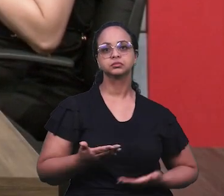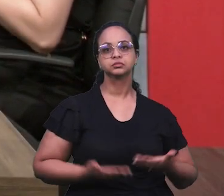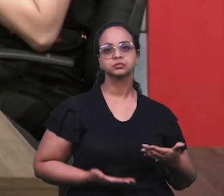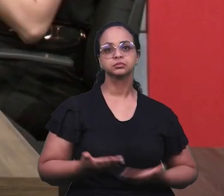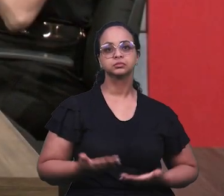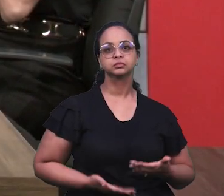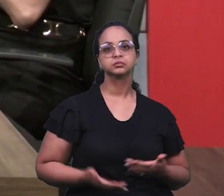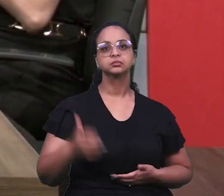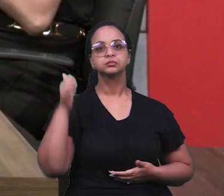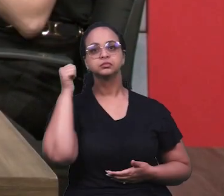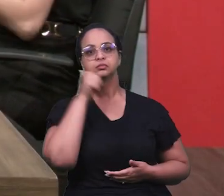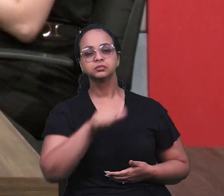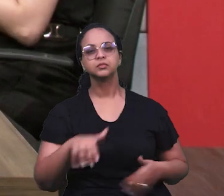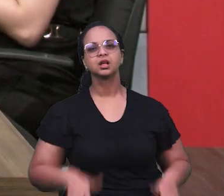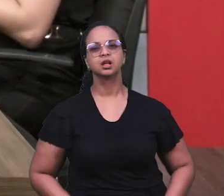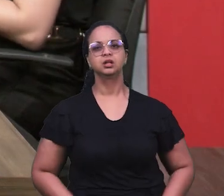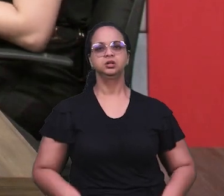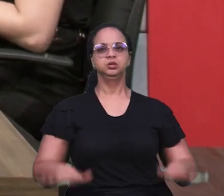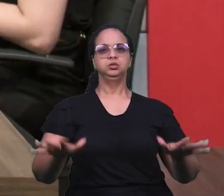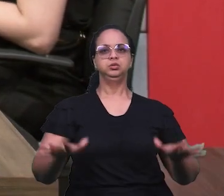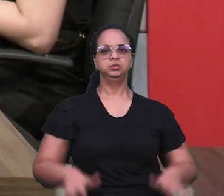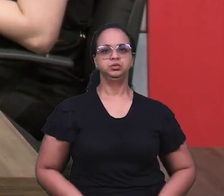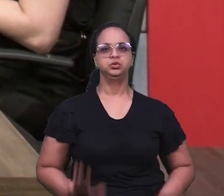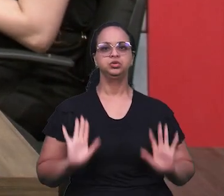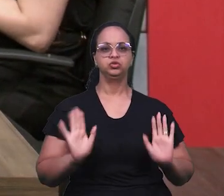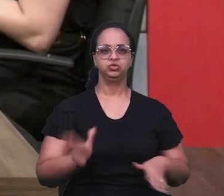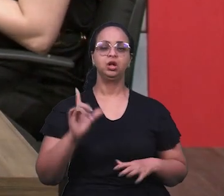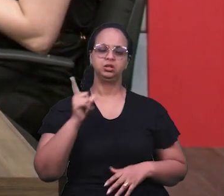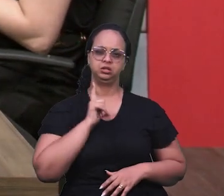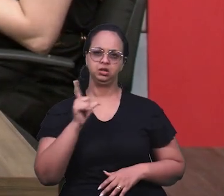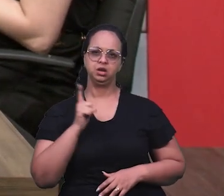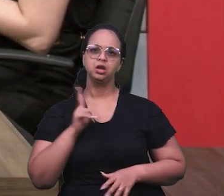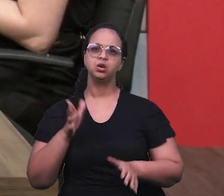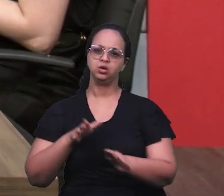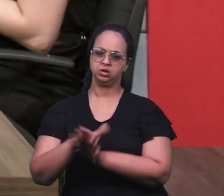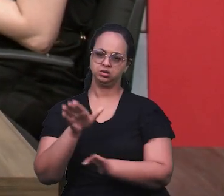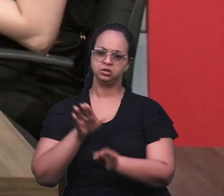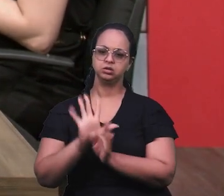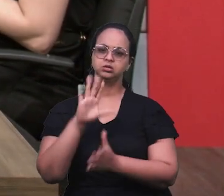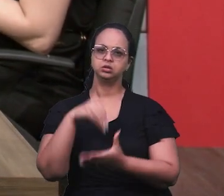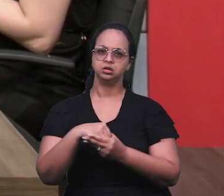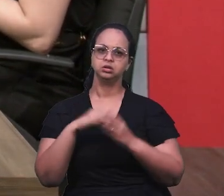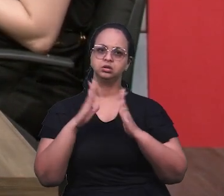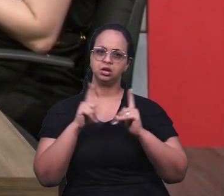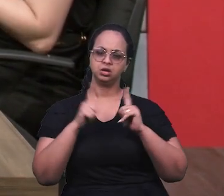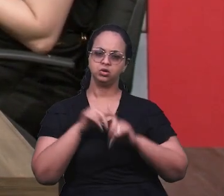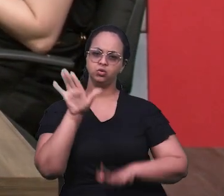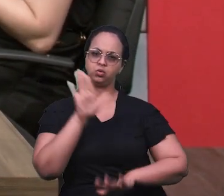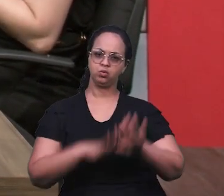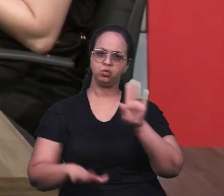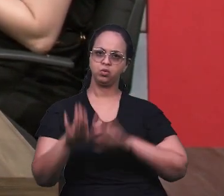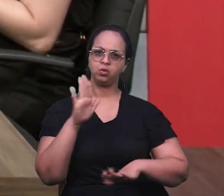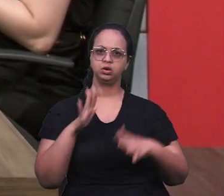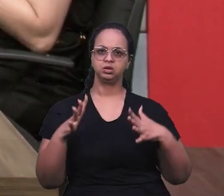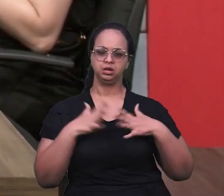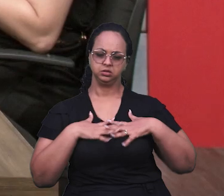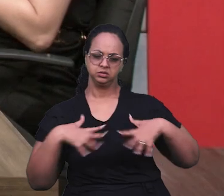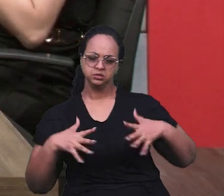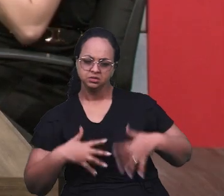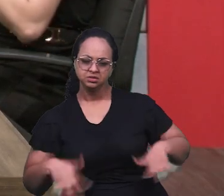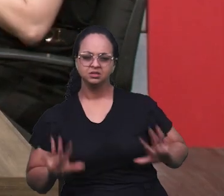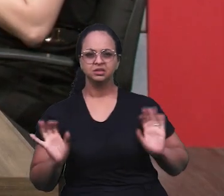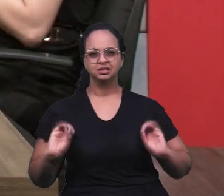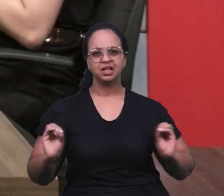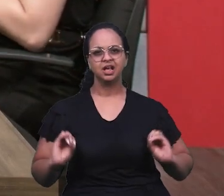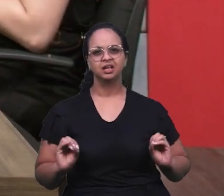roupas que não levantam na água, Sim. aquelas orientações que a gente já tem, né, dentro da igreja, a prudência de não ter transparência,